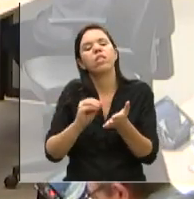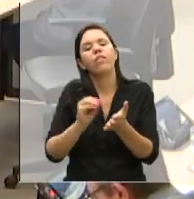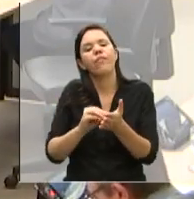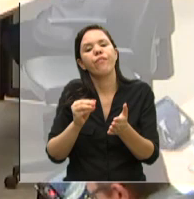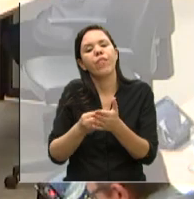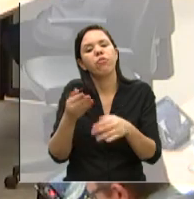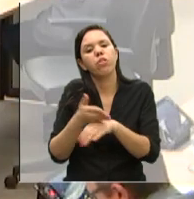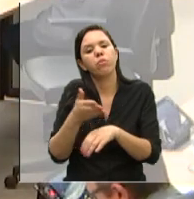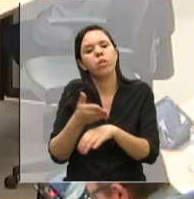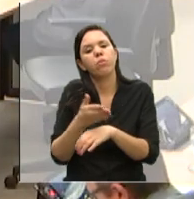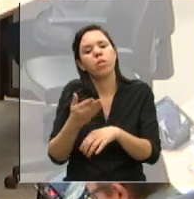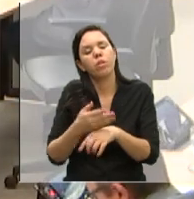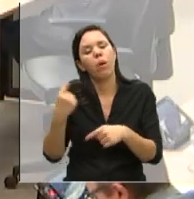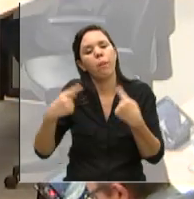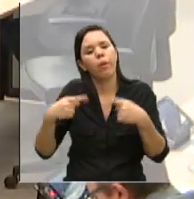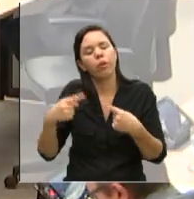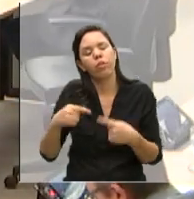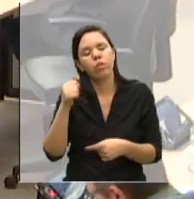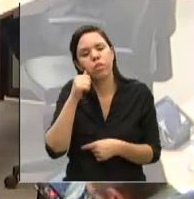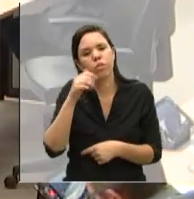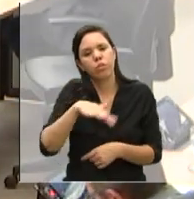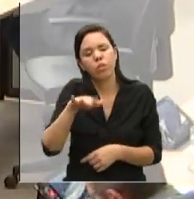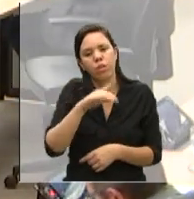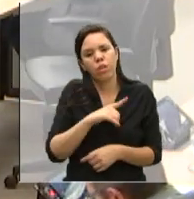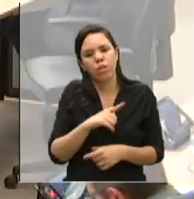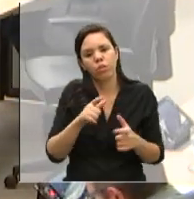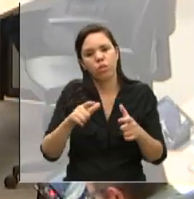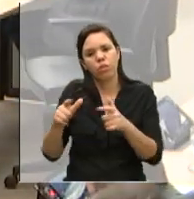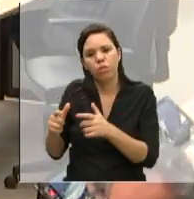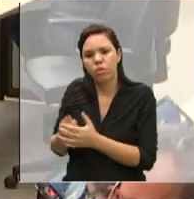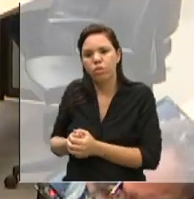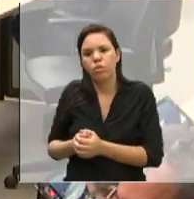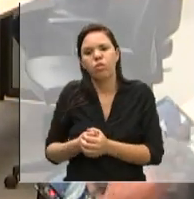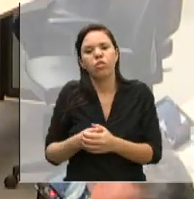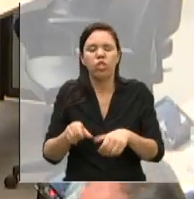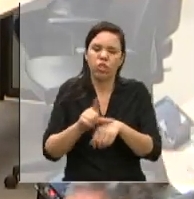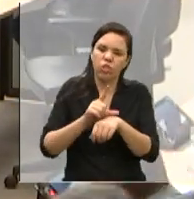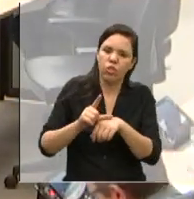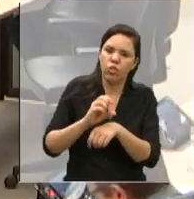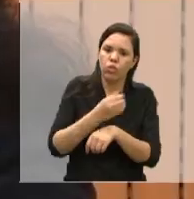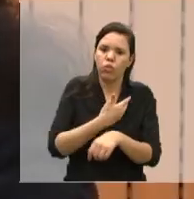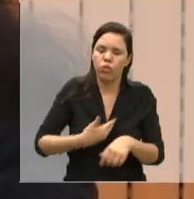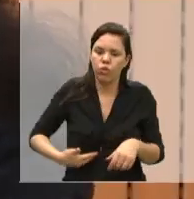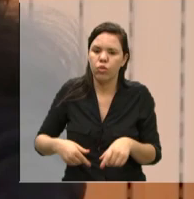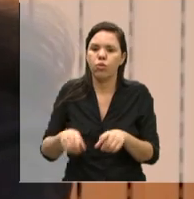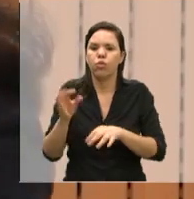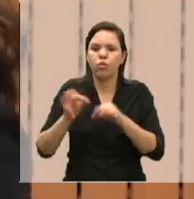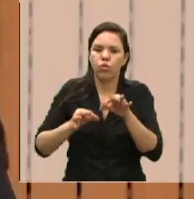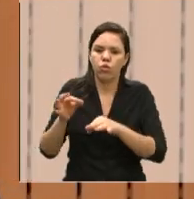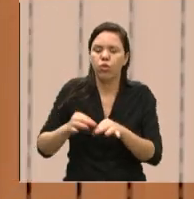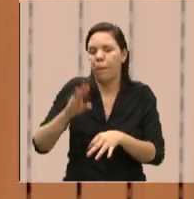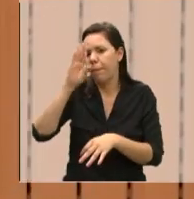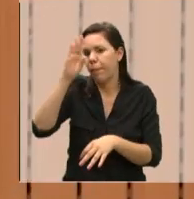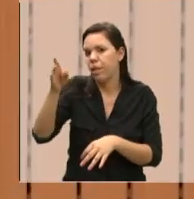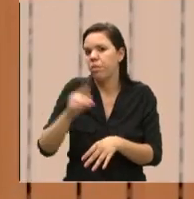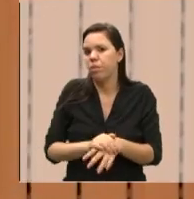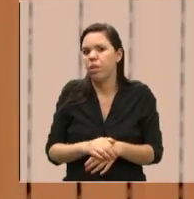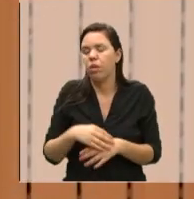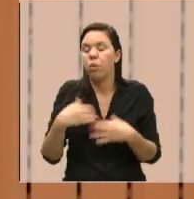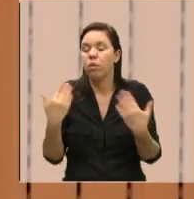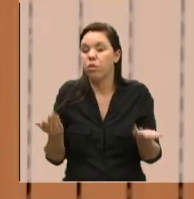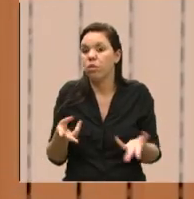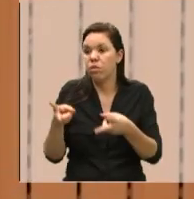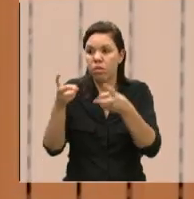participação política das mulheres nos espaços, seja do legislativo, do executivo, do judiciário, principalmente quando a gente